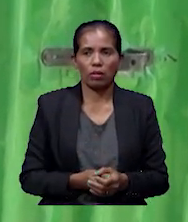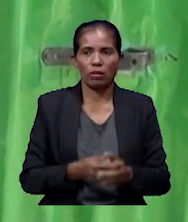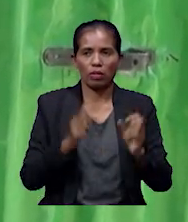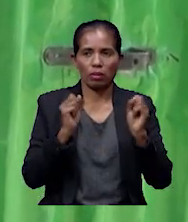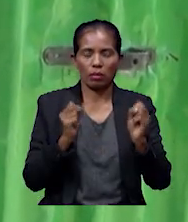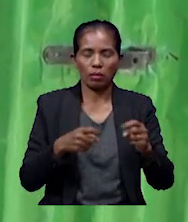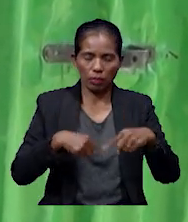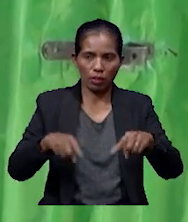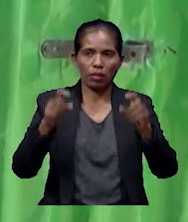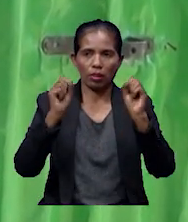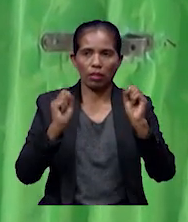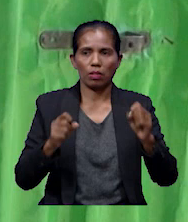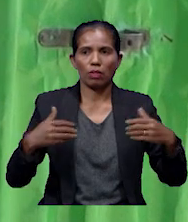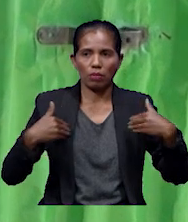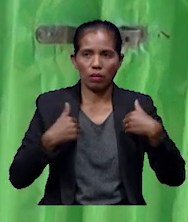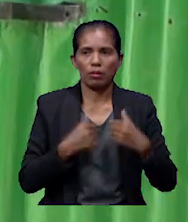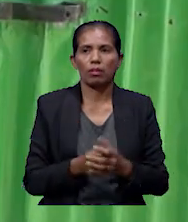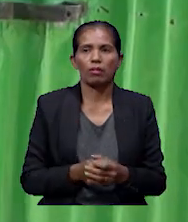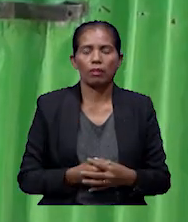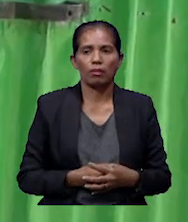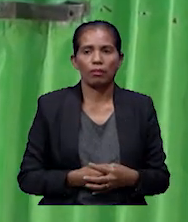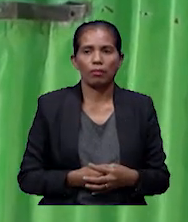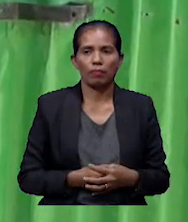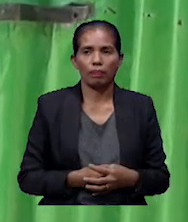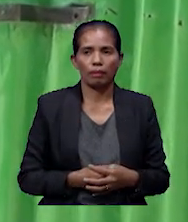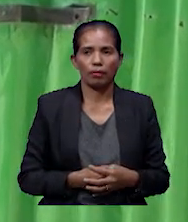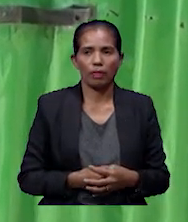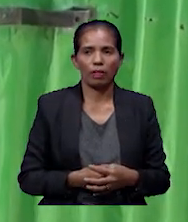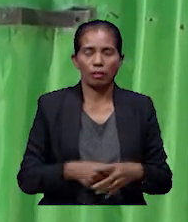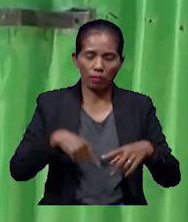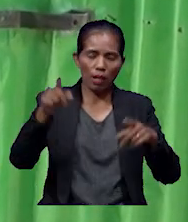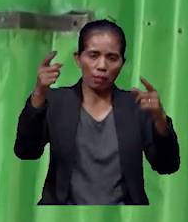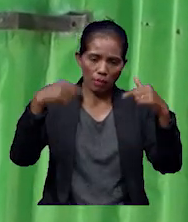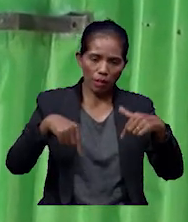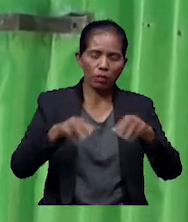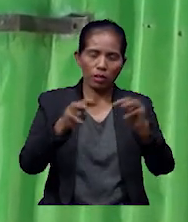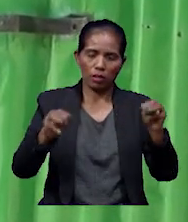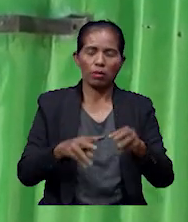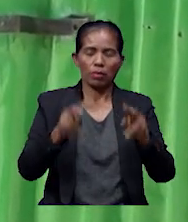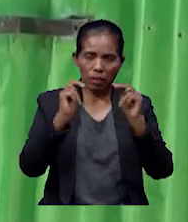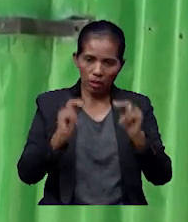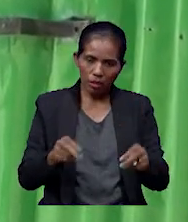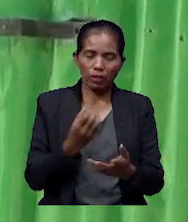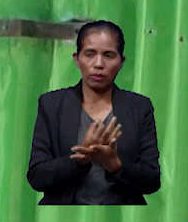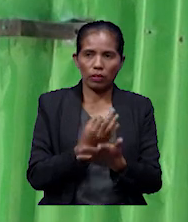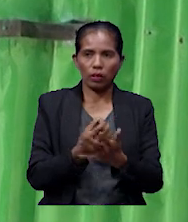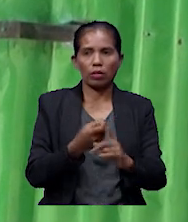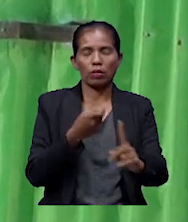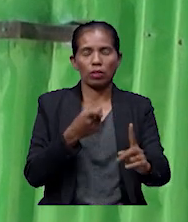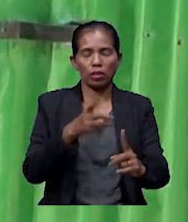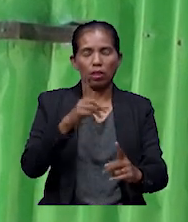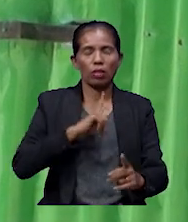makas mbak main mus beli kolam mau osan beli kotoran mbak main mus persija osan sih tambah usi mus palus